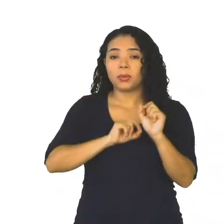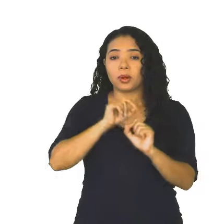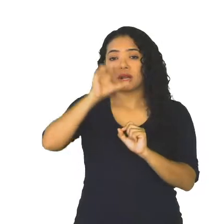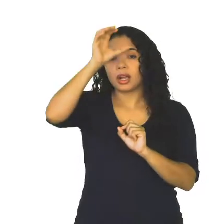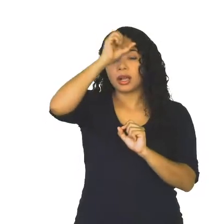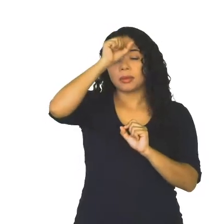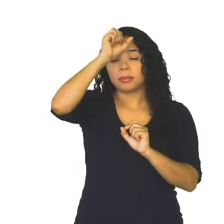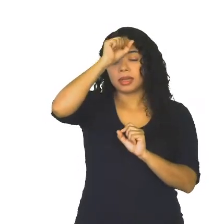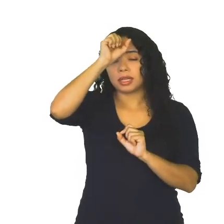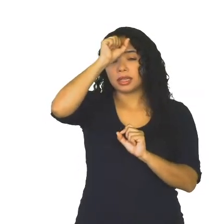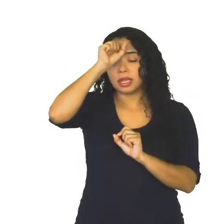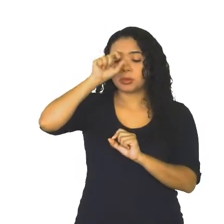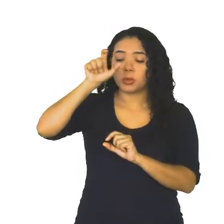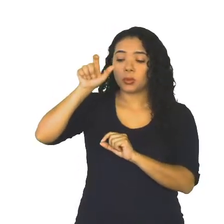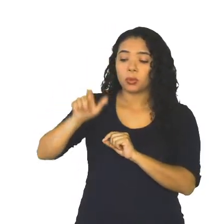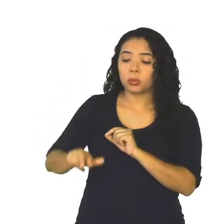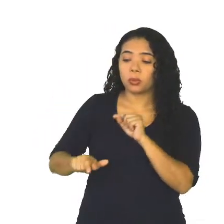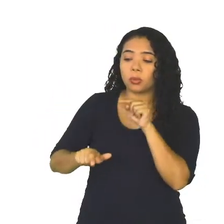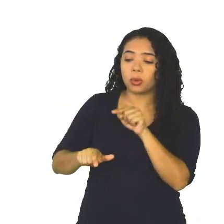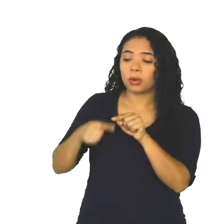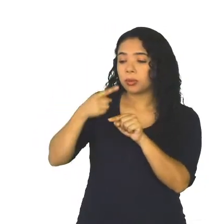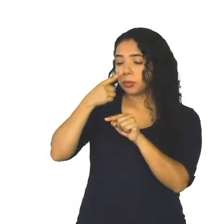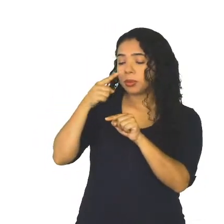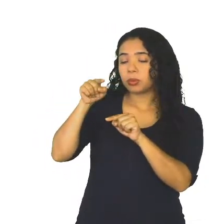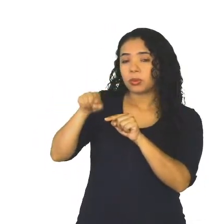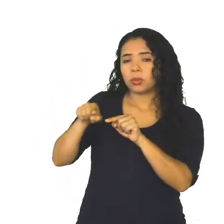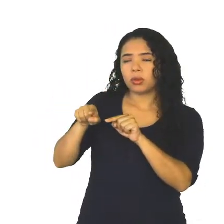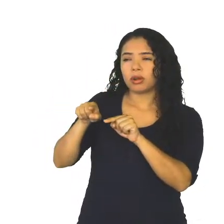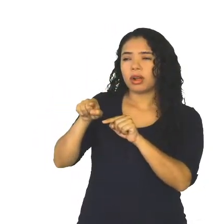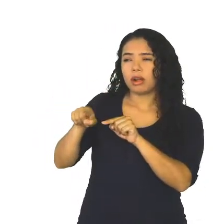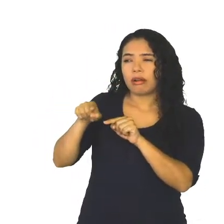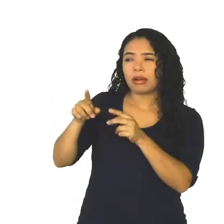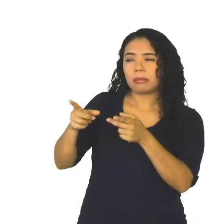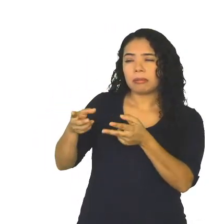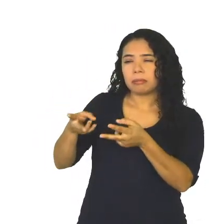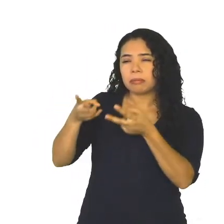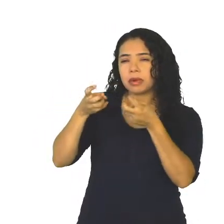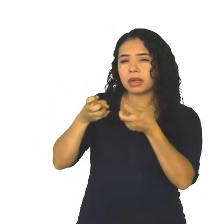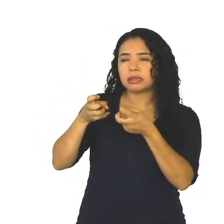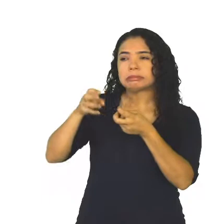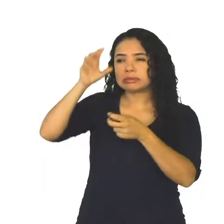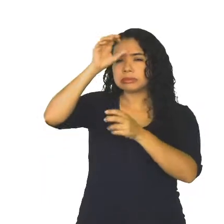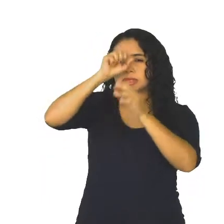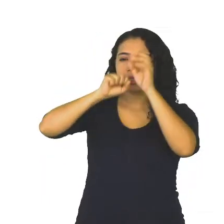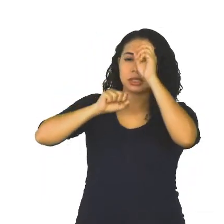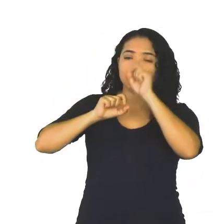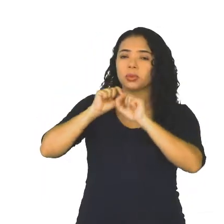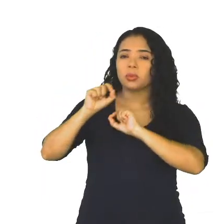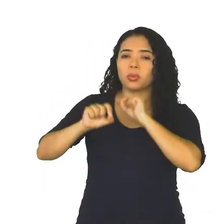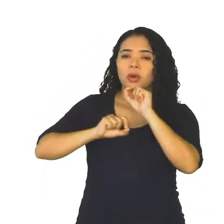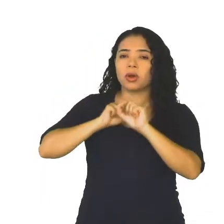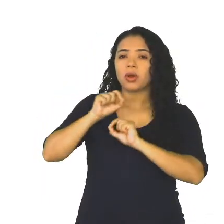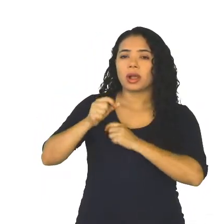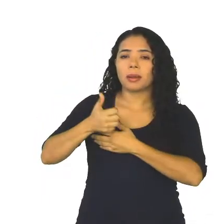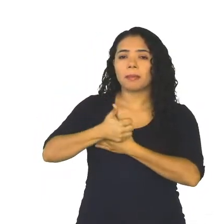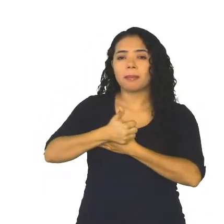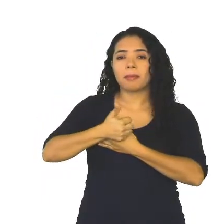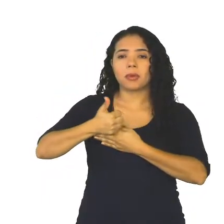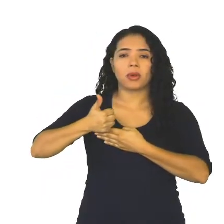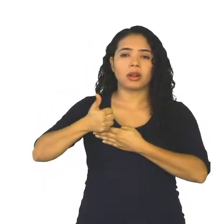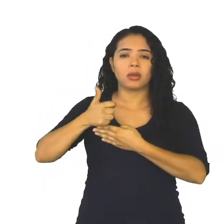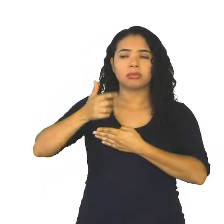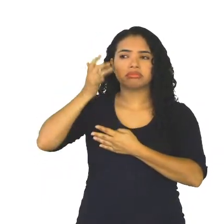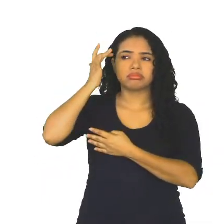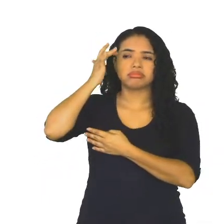as ações dele? O que a gente leva como lição de moral? Com todas as atitudes de Pinóquio,